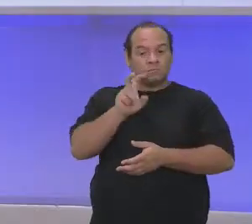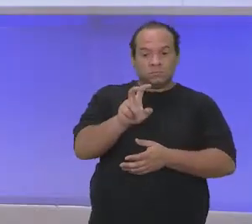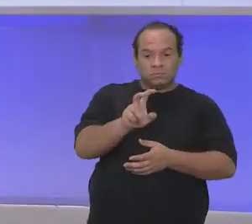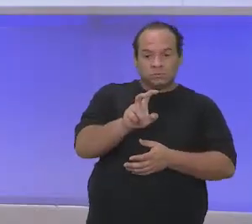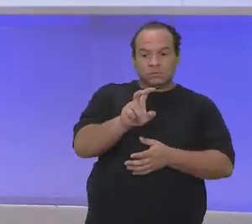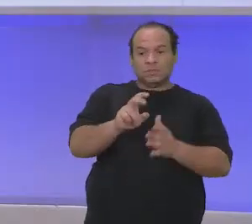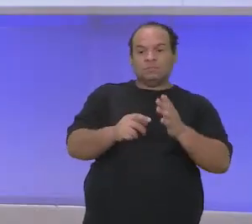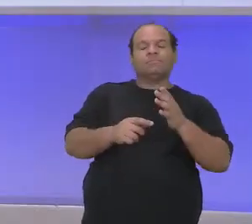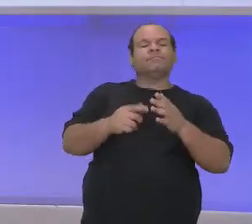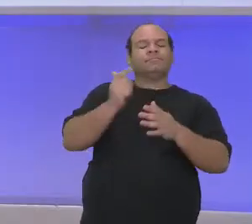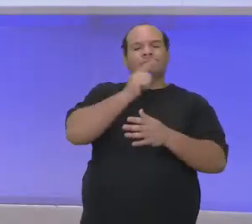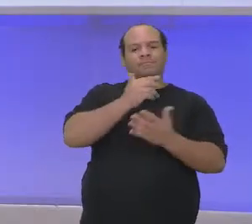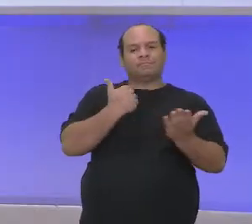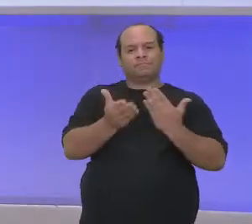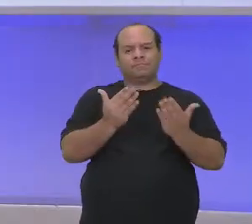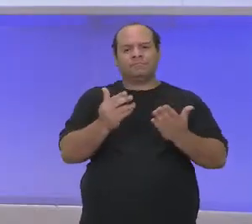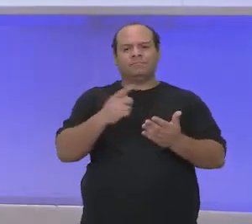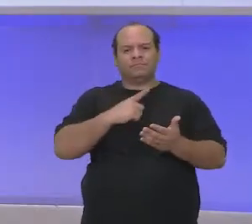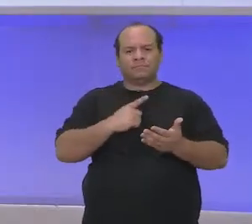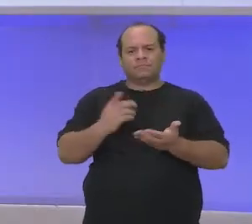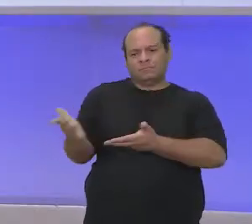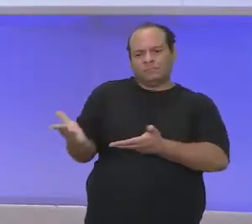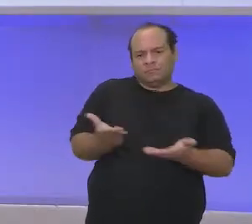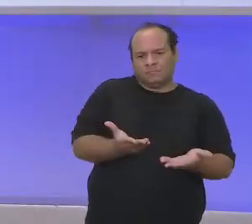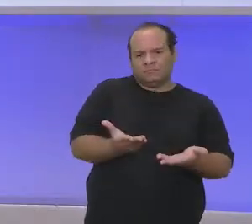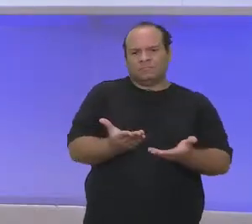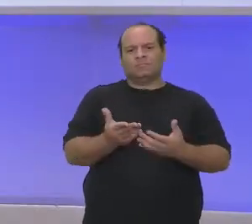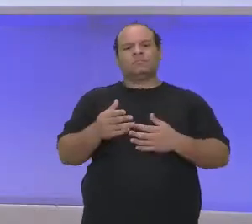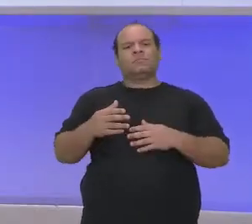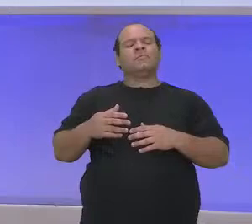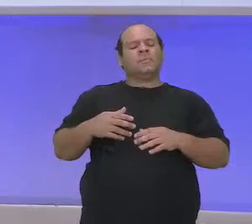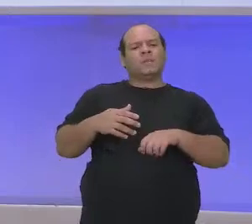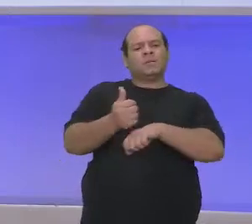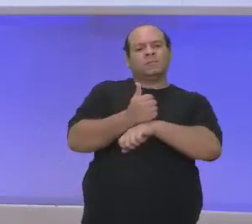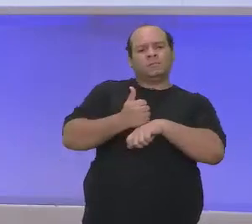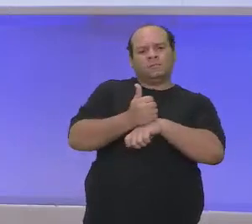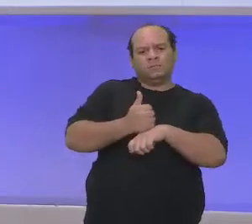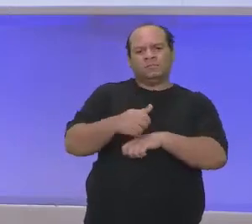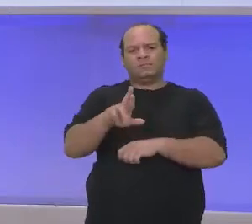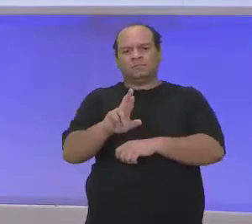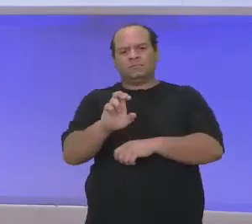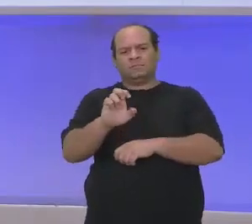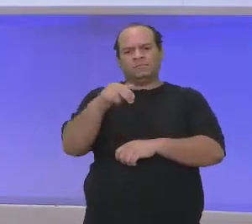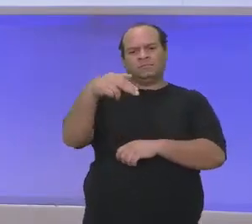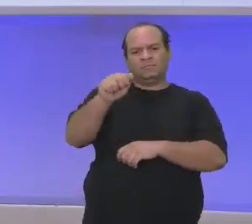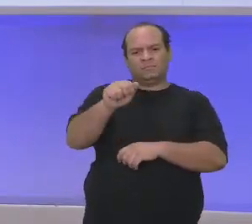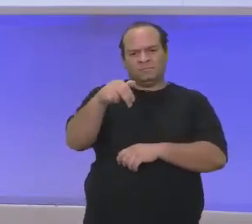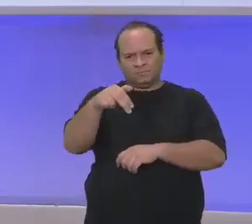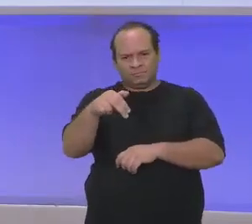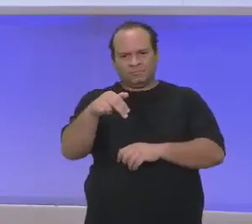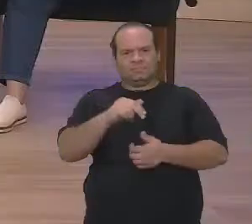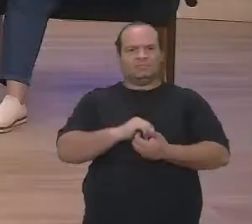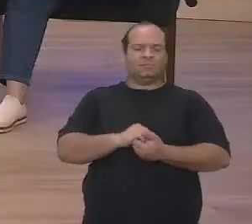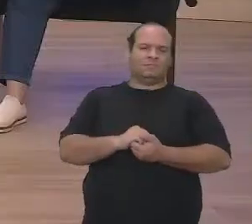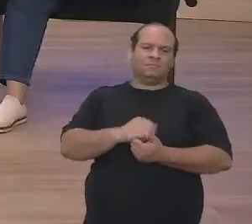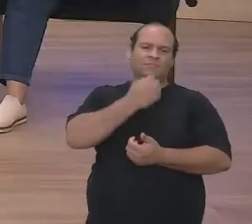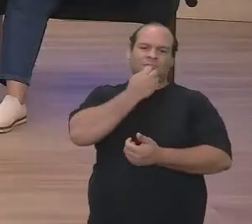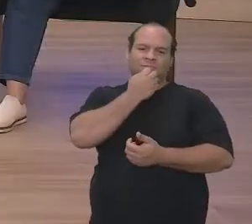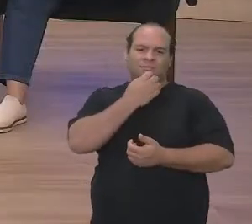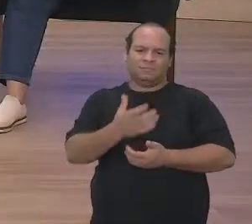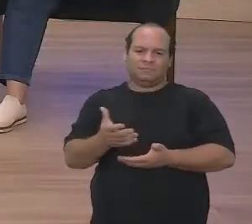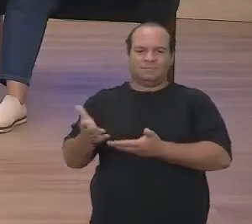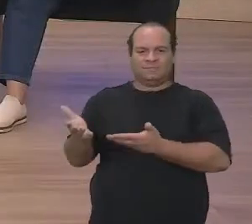temos aqui a participação do nosso especialista, Renan Inácio Marco Antônio. Seja bem-vindo,